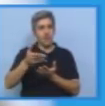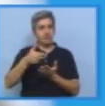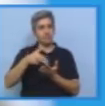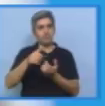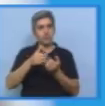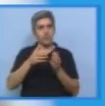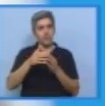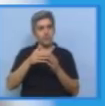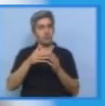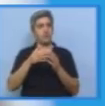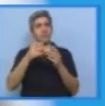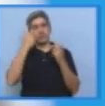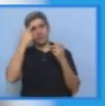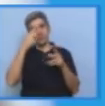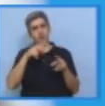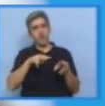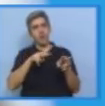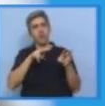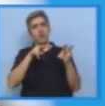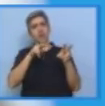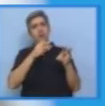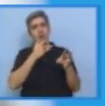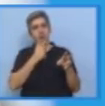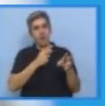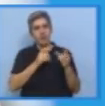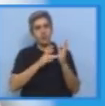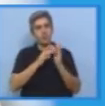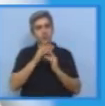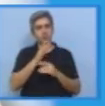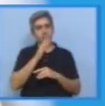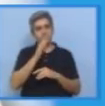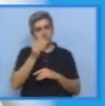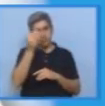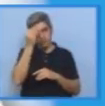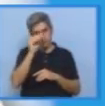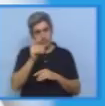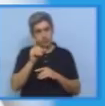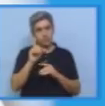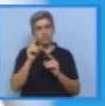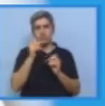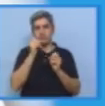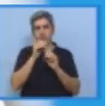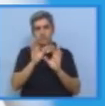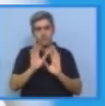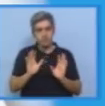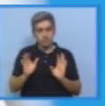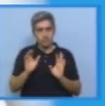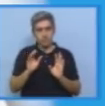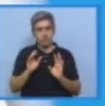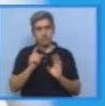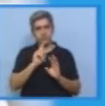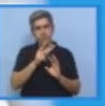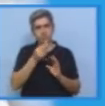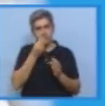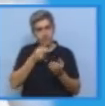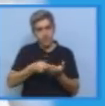Ficaram todos muito maravilhados. Jesus recomendou-lhes insistentemente que ninguém soubesse do caso e mandou dar de